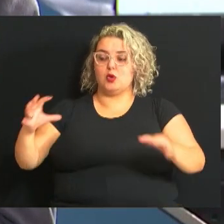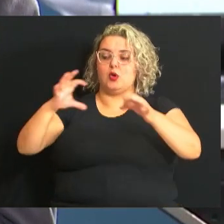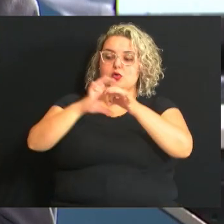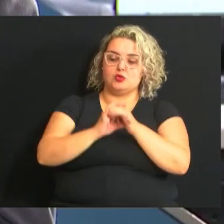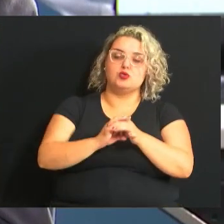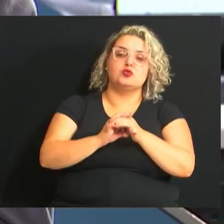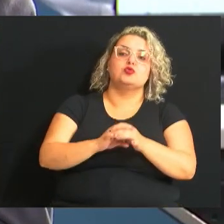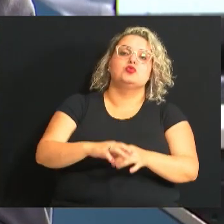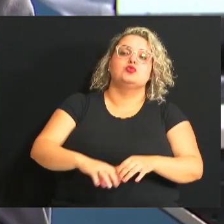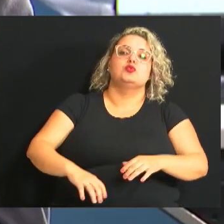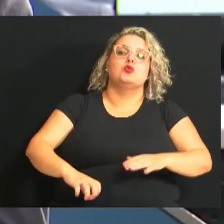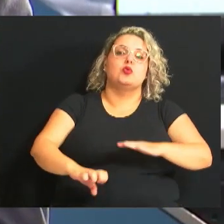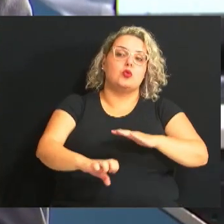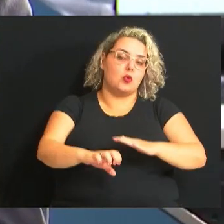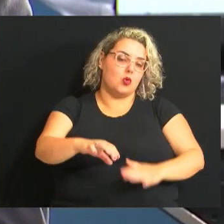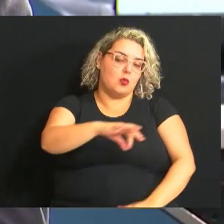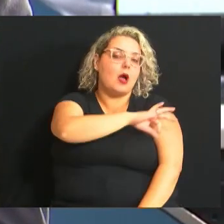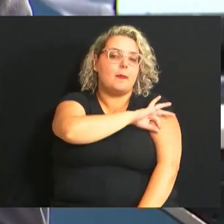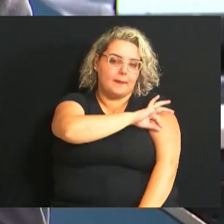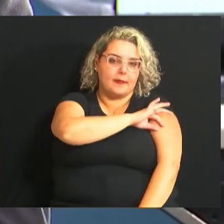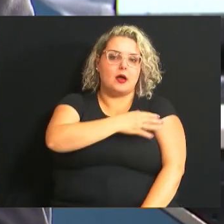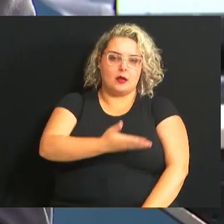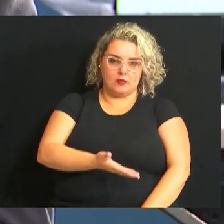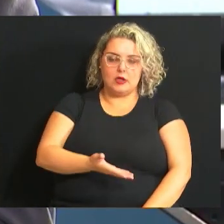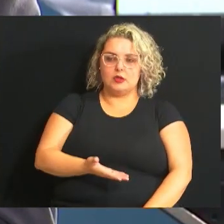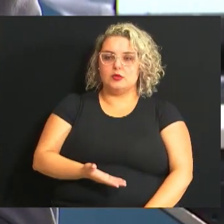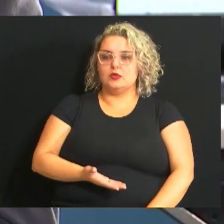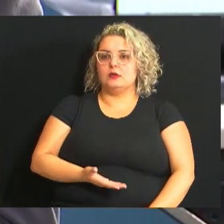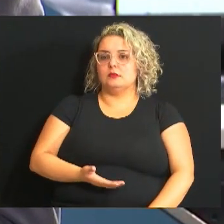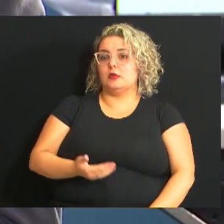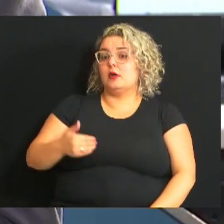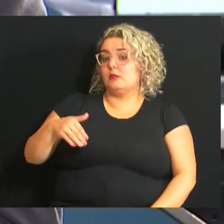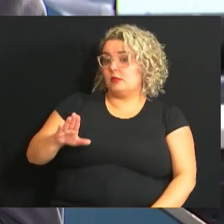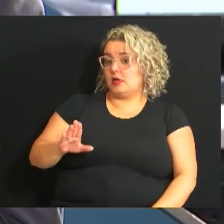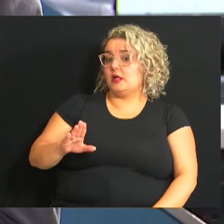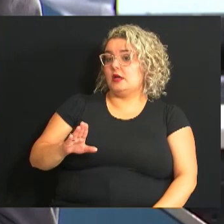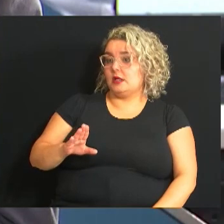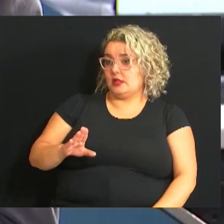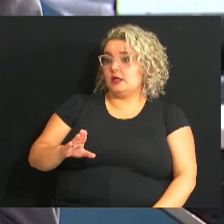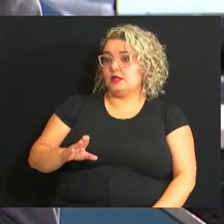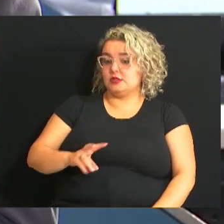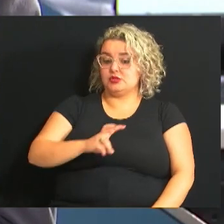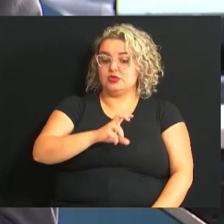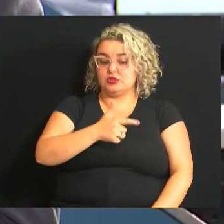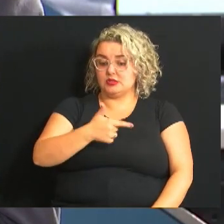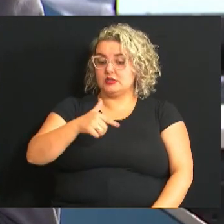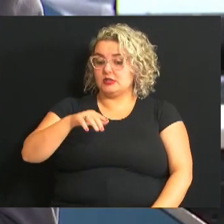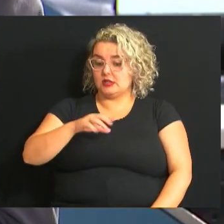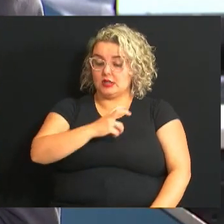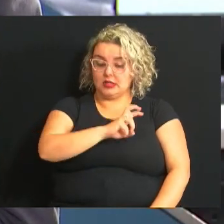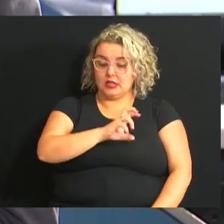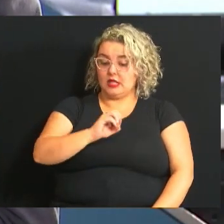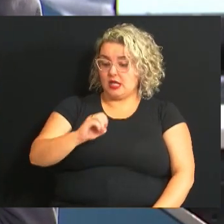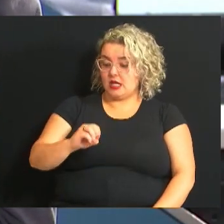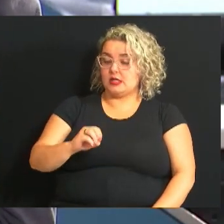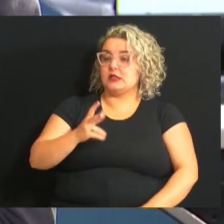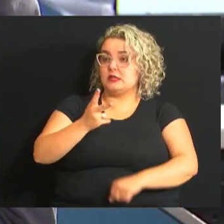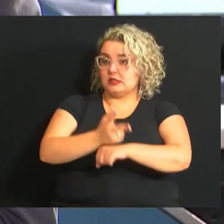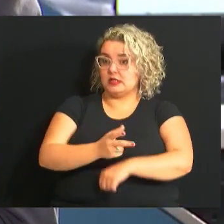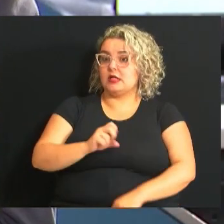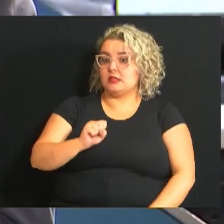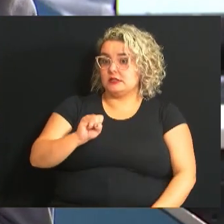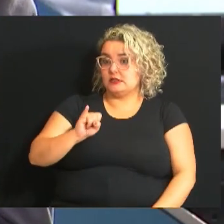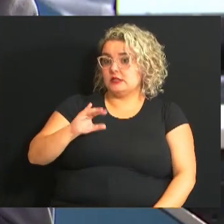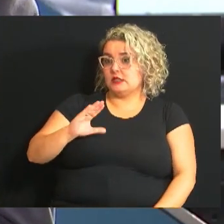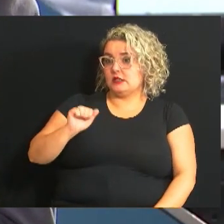né, Paulo, já são mais de 1.000, porque soma-se aí, não é, as 500 câmeras próprias aqui da Sincamp, né? Sim, a